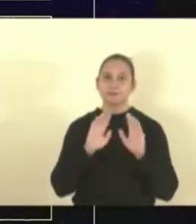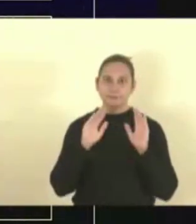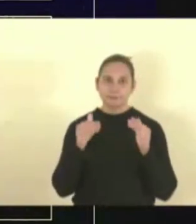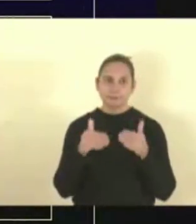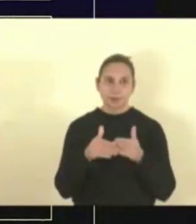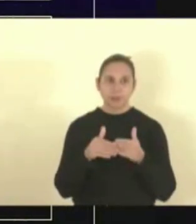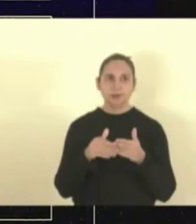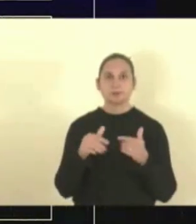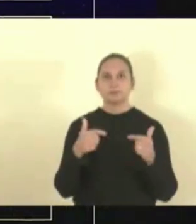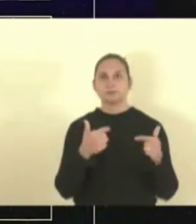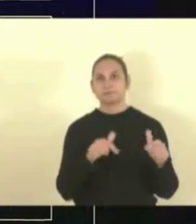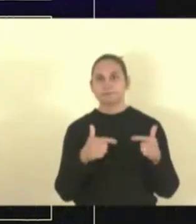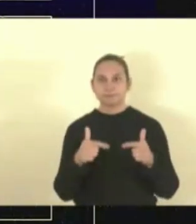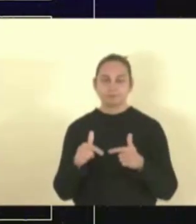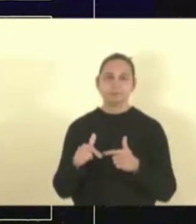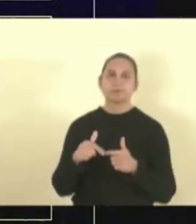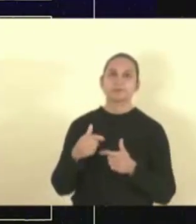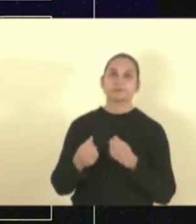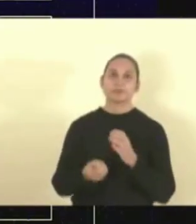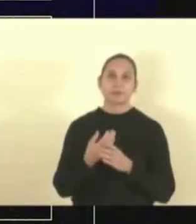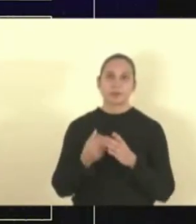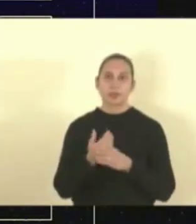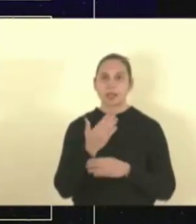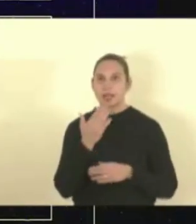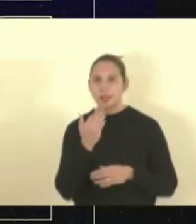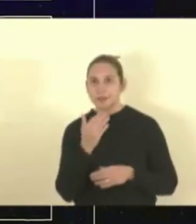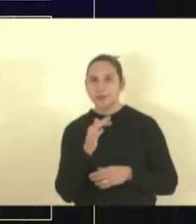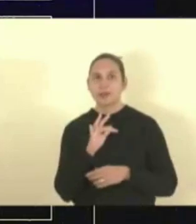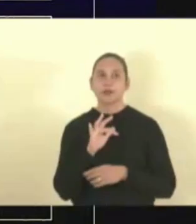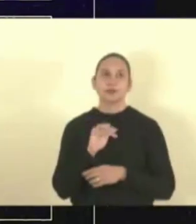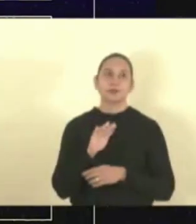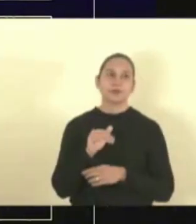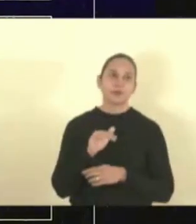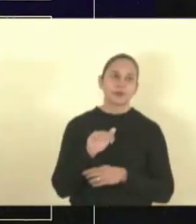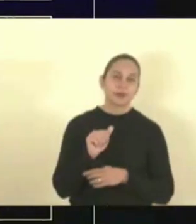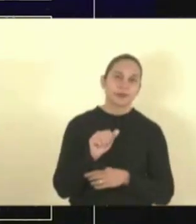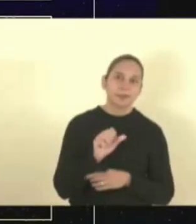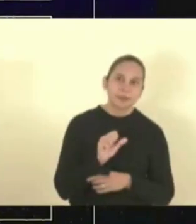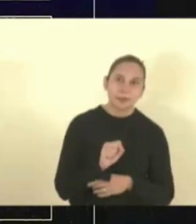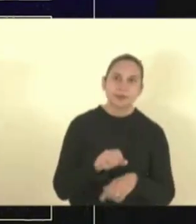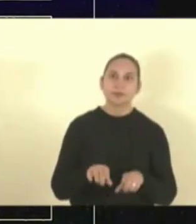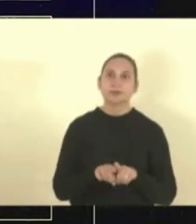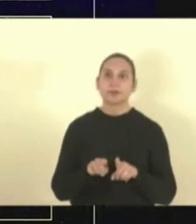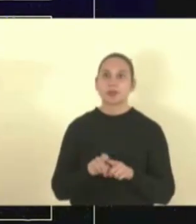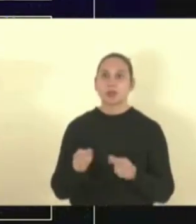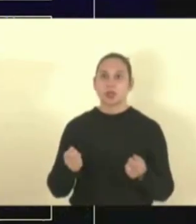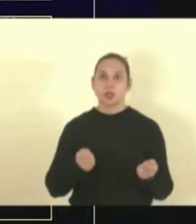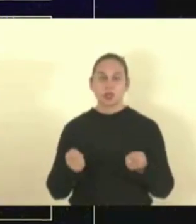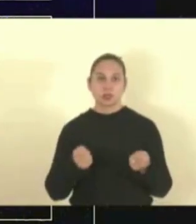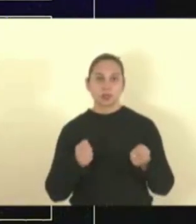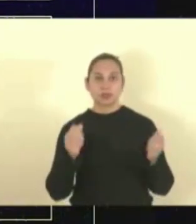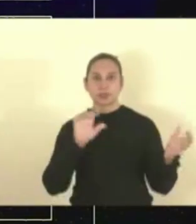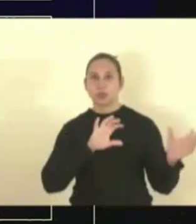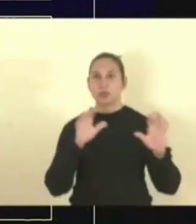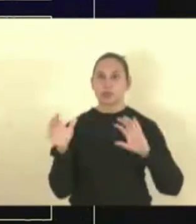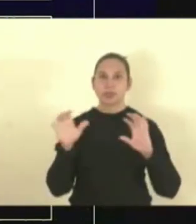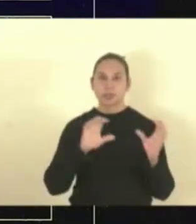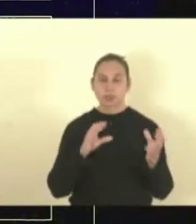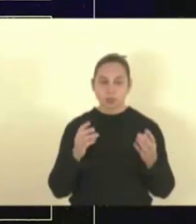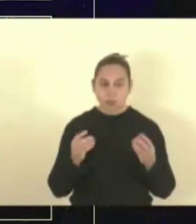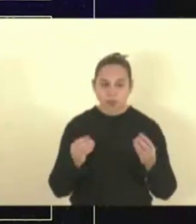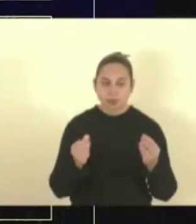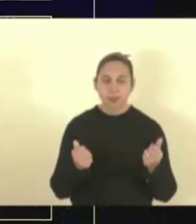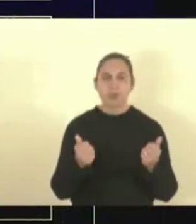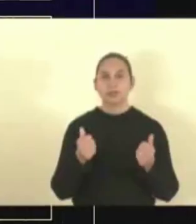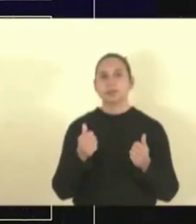serviços de provisão, como produção de alimento, fibras, etc. Serviços de regulação, como regulação do clima, regulação da qualidade da água,